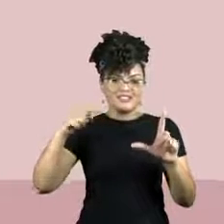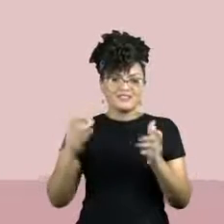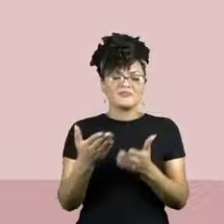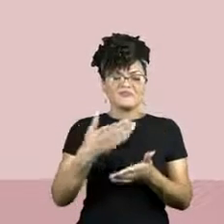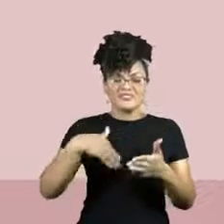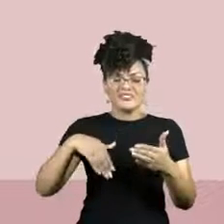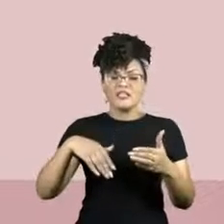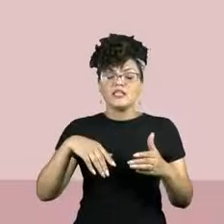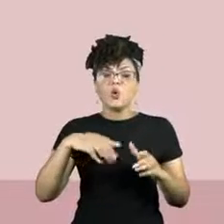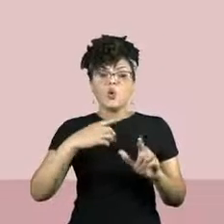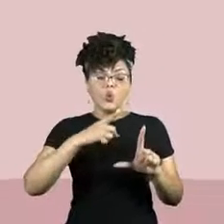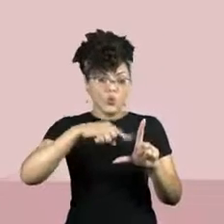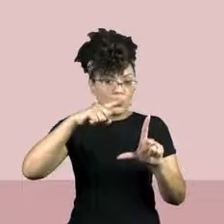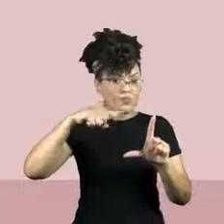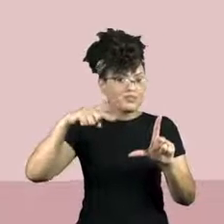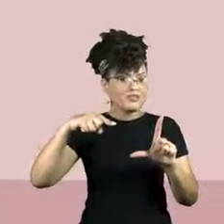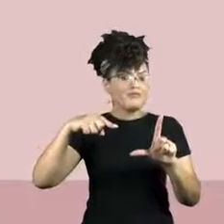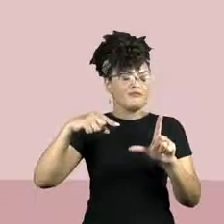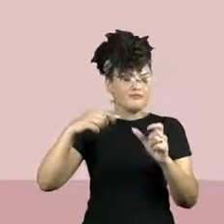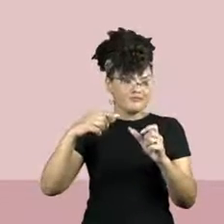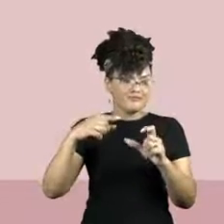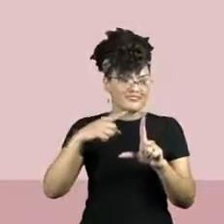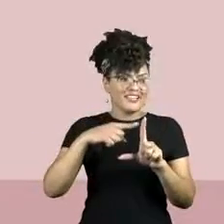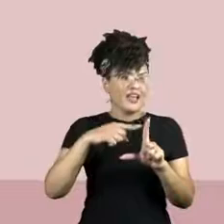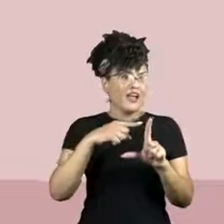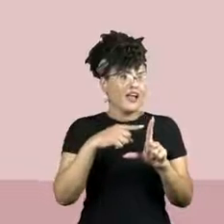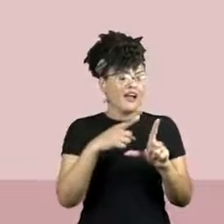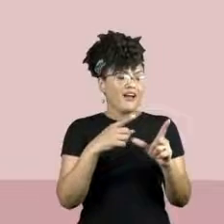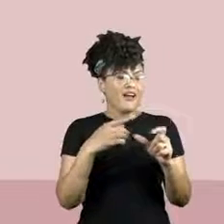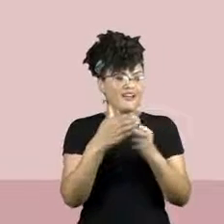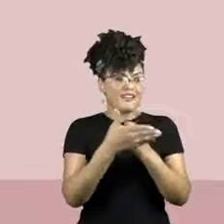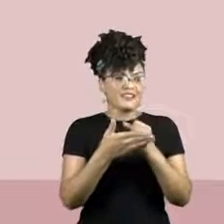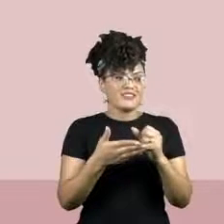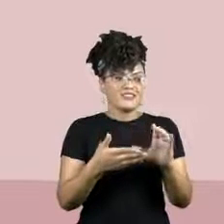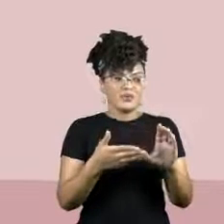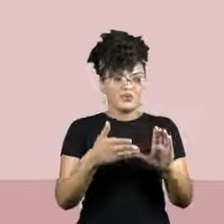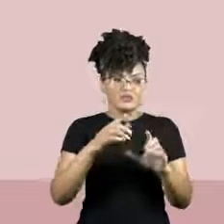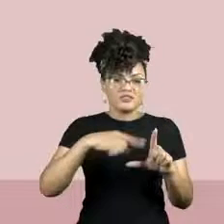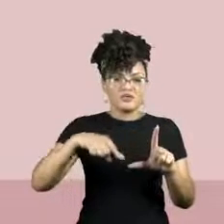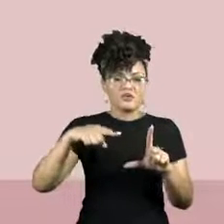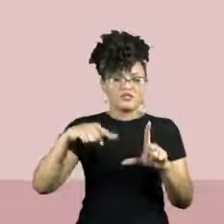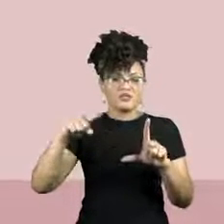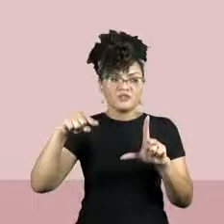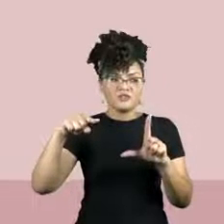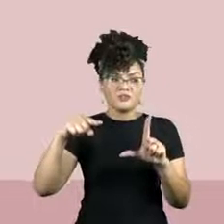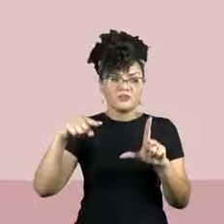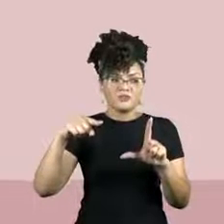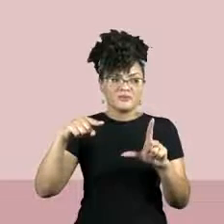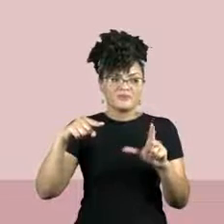o nível de segurança vai nos requerer um fator de 1,5,